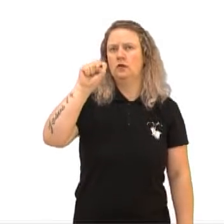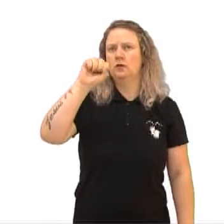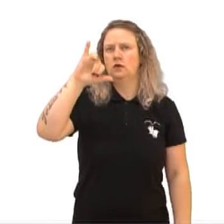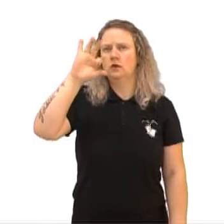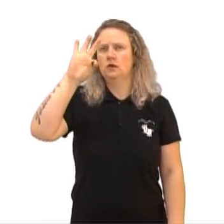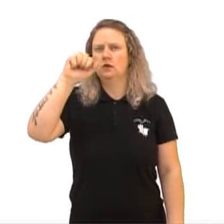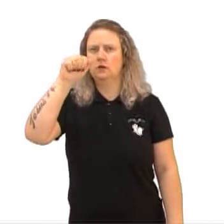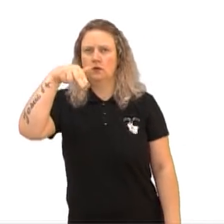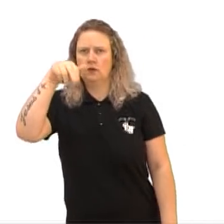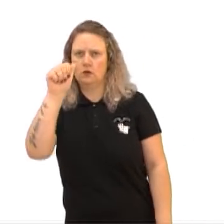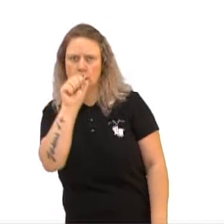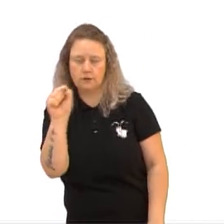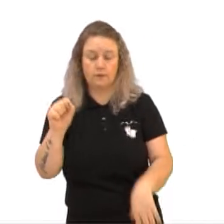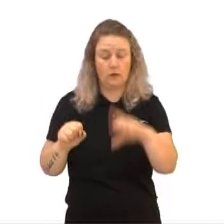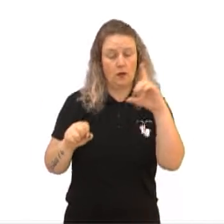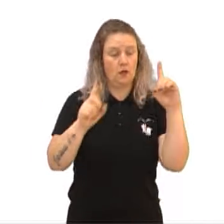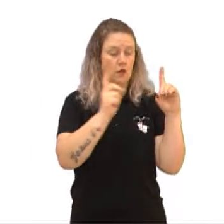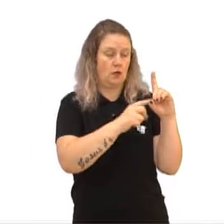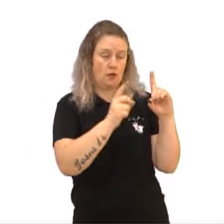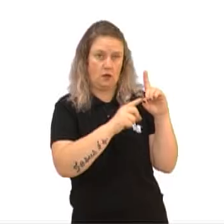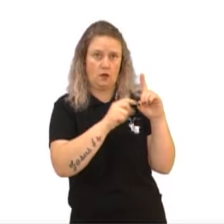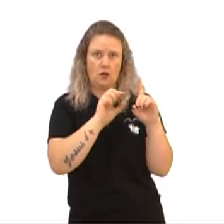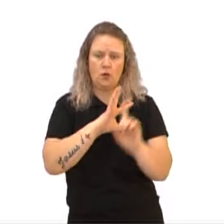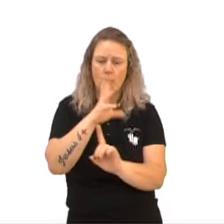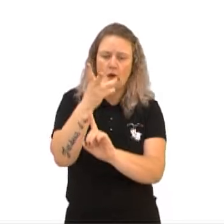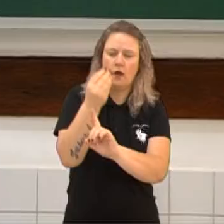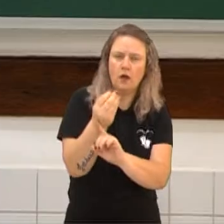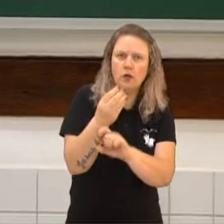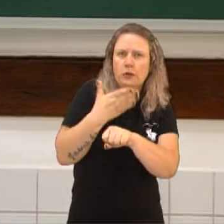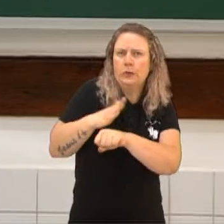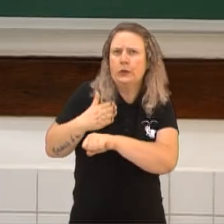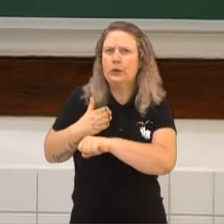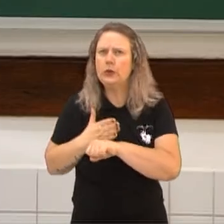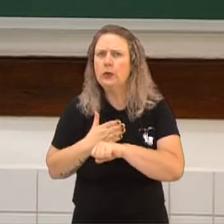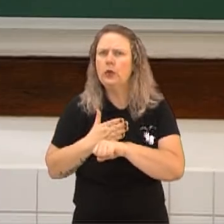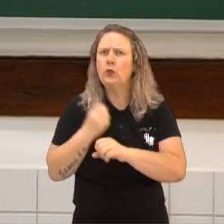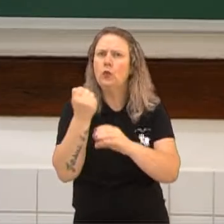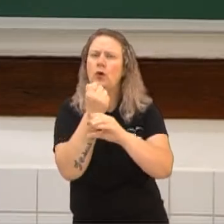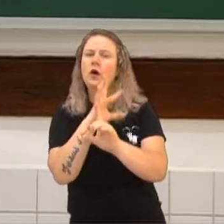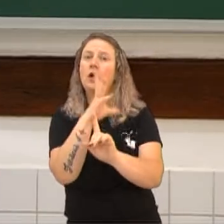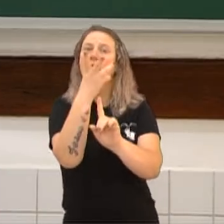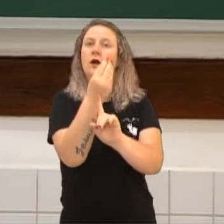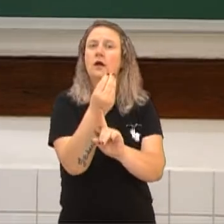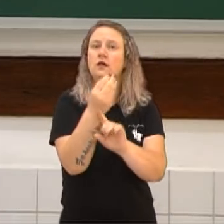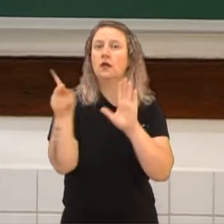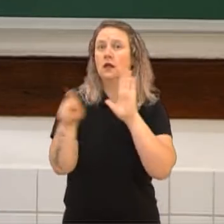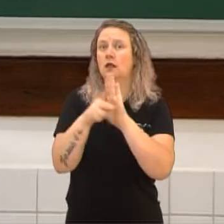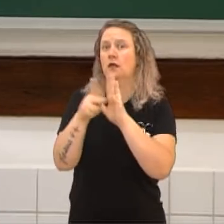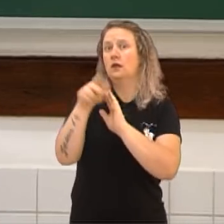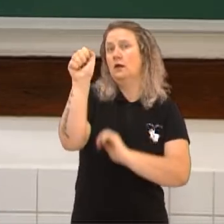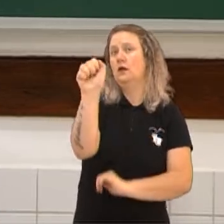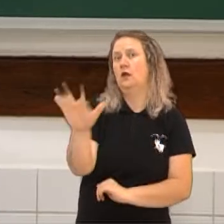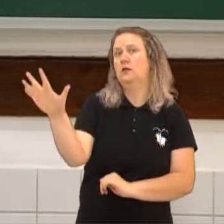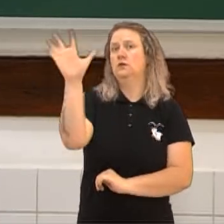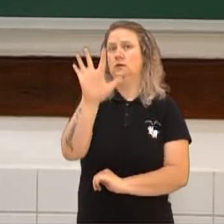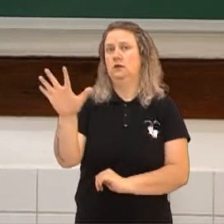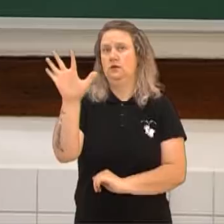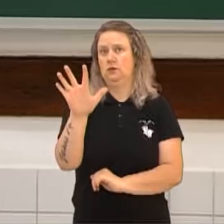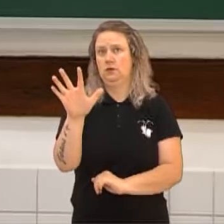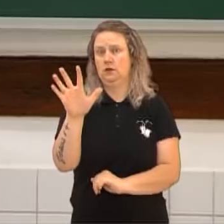Alternativa D, fazer uma arte com características asiáticas. Então, vou deixar um tempinho para que vocês